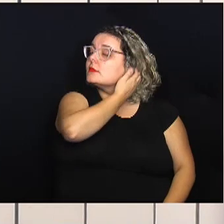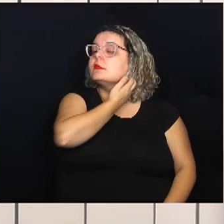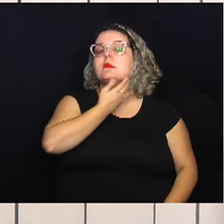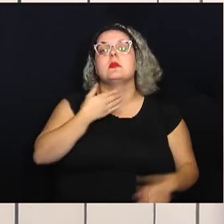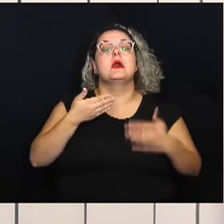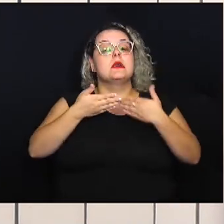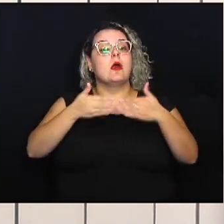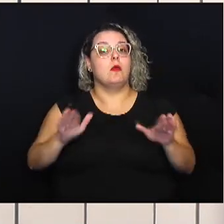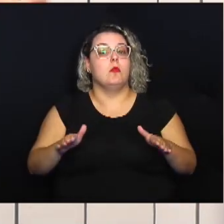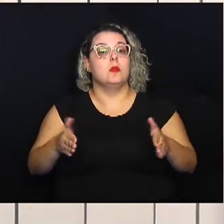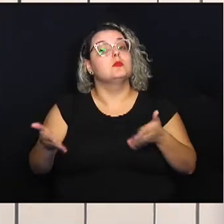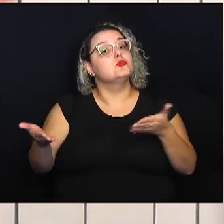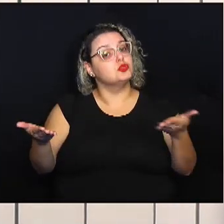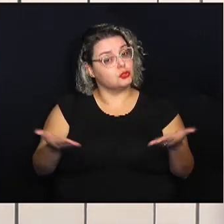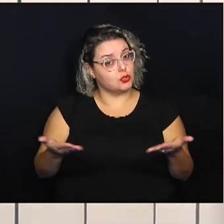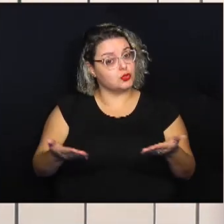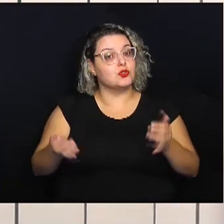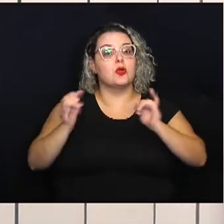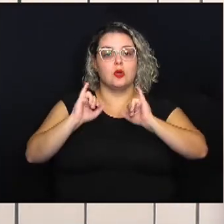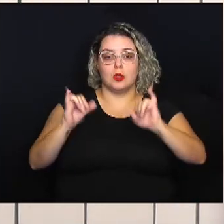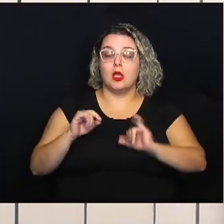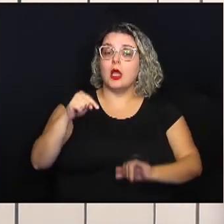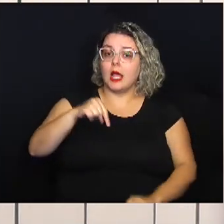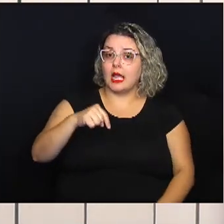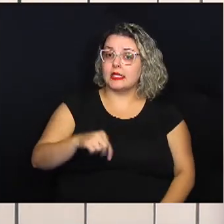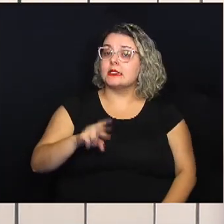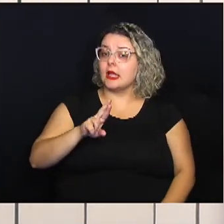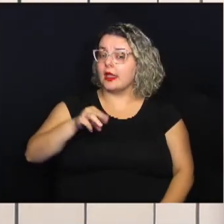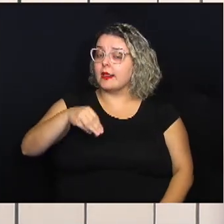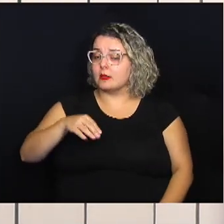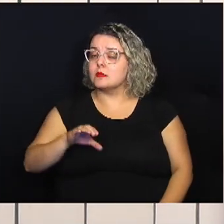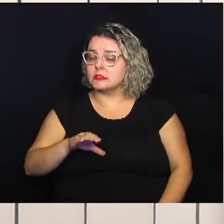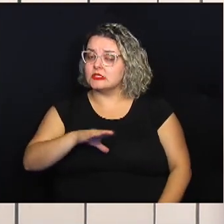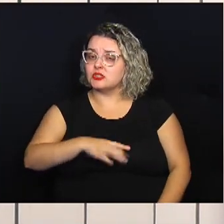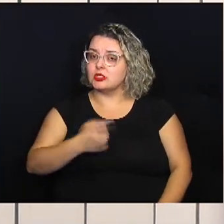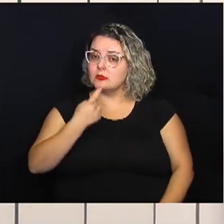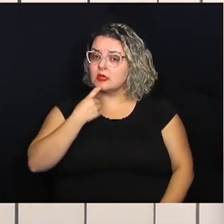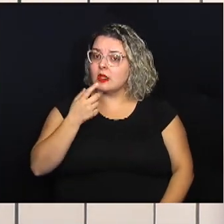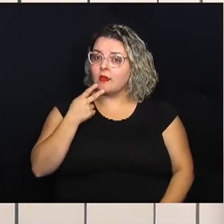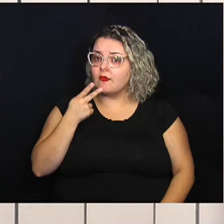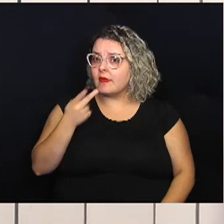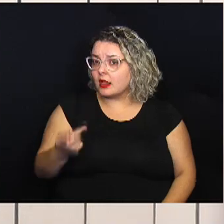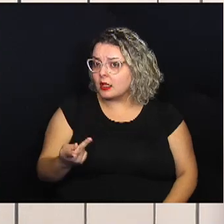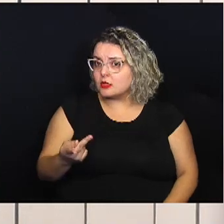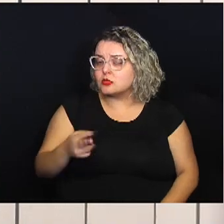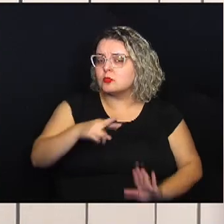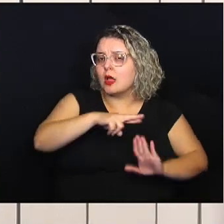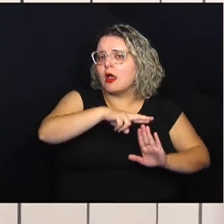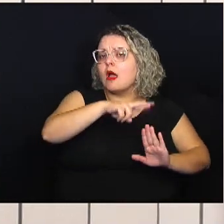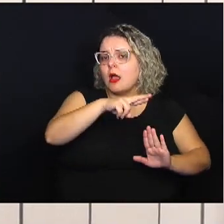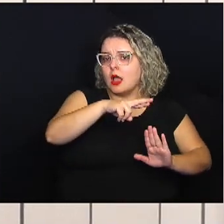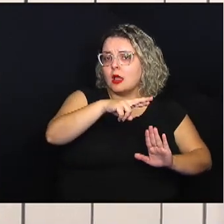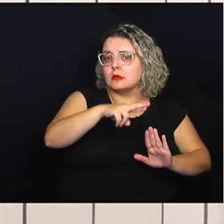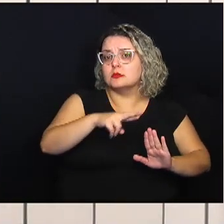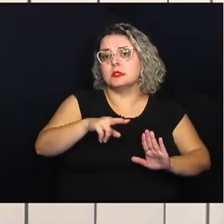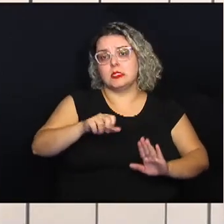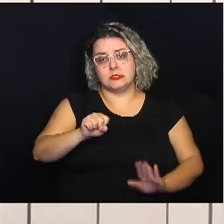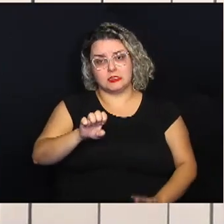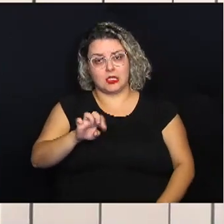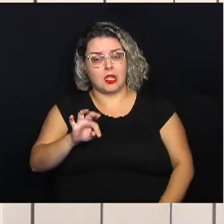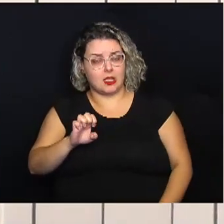a edição de hoje com as notícias aqui da Metrópole de Campinas e falando sobre uma resolução da CETEC